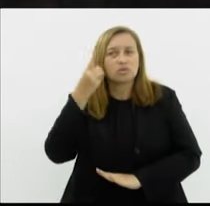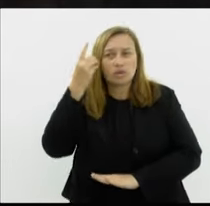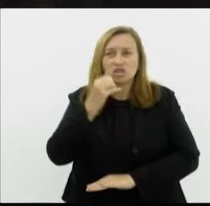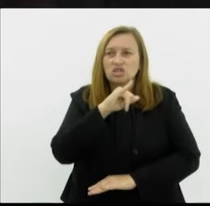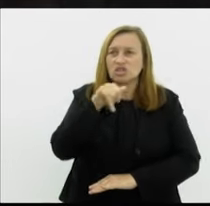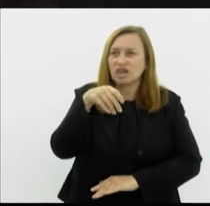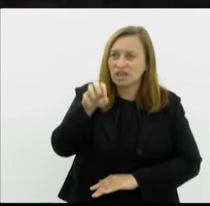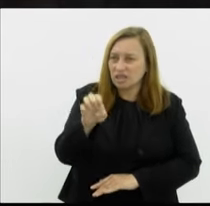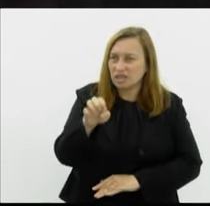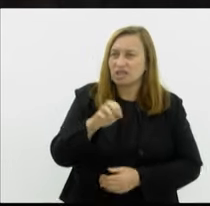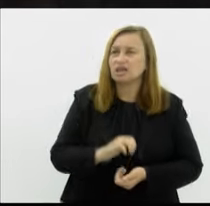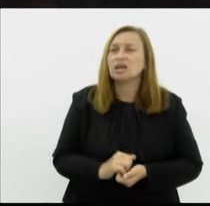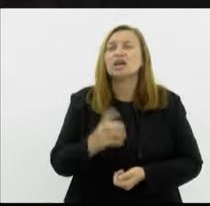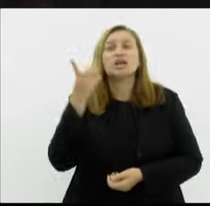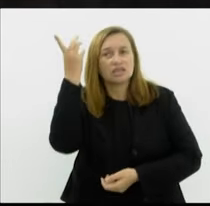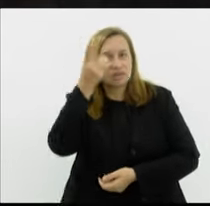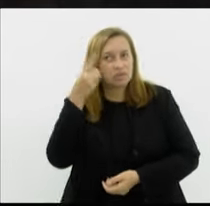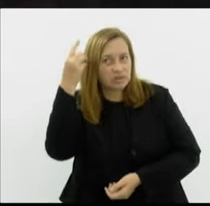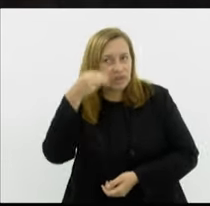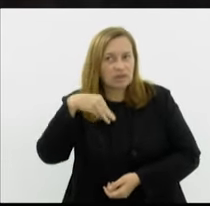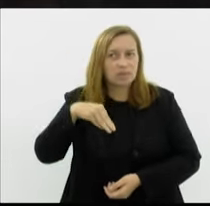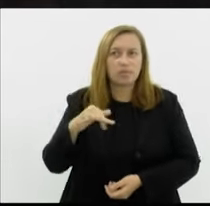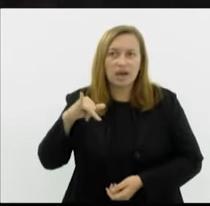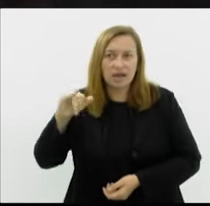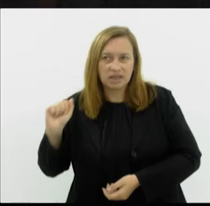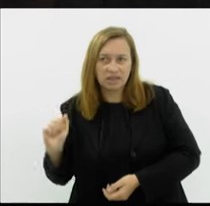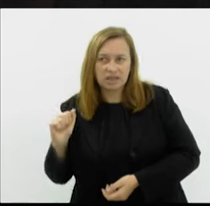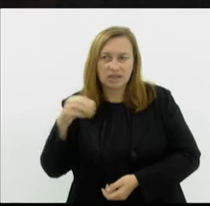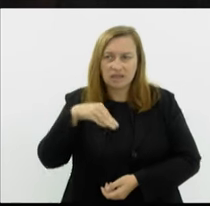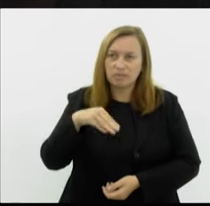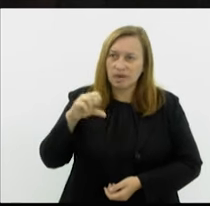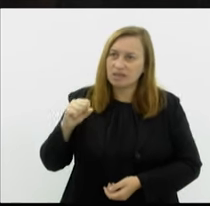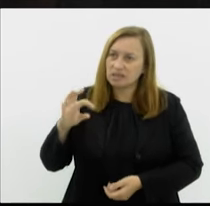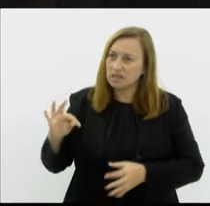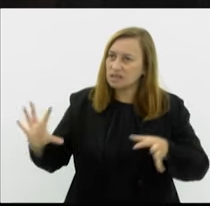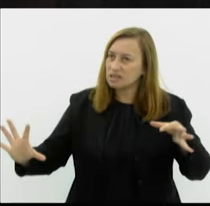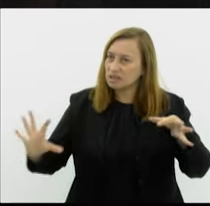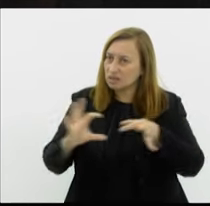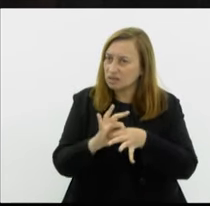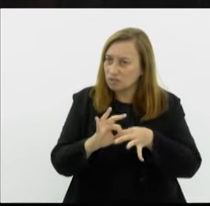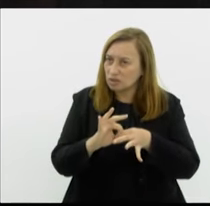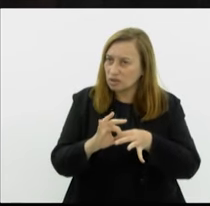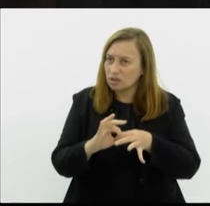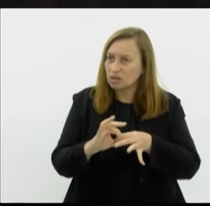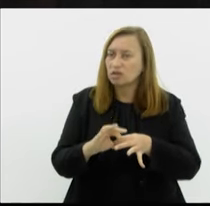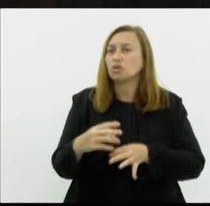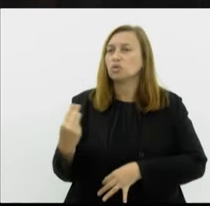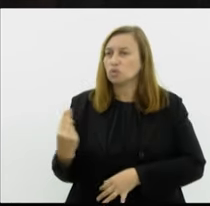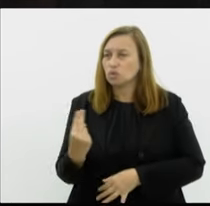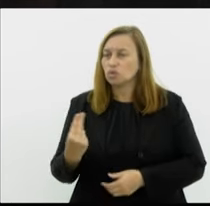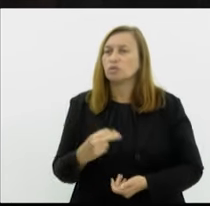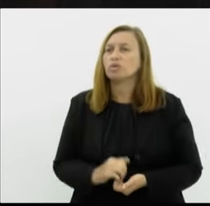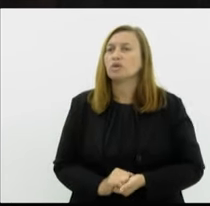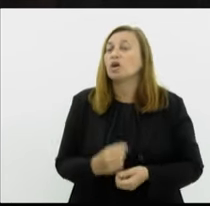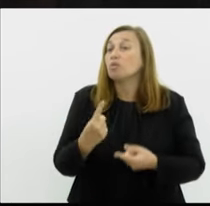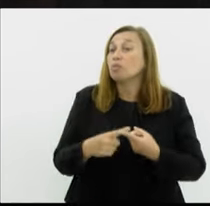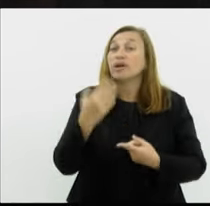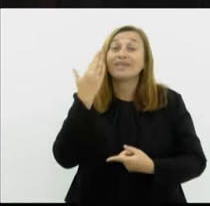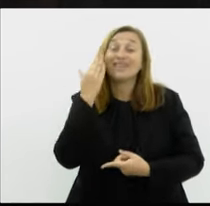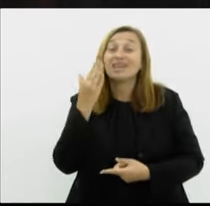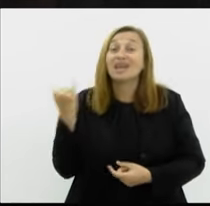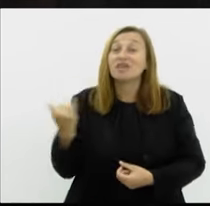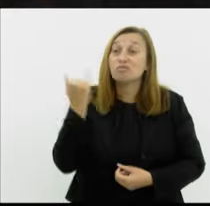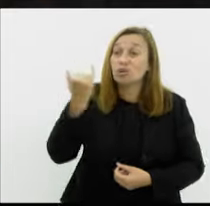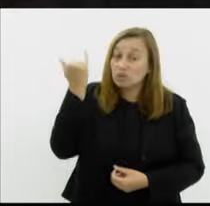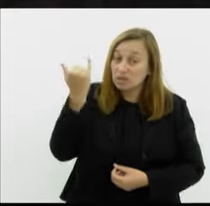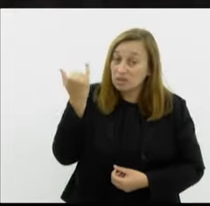Jari e a deputada Marina, do MST, se associaram na coautoria, porque entenderam importante, o